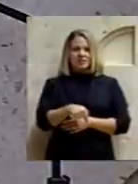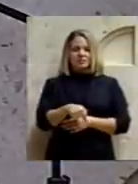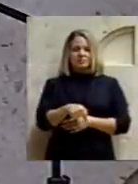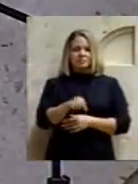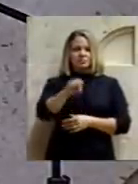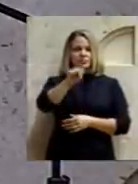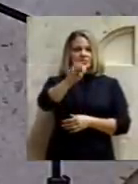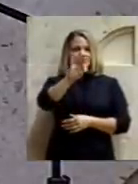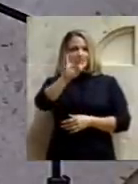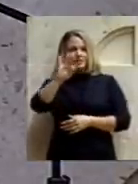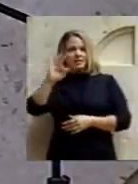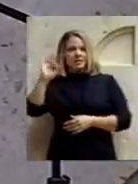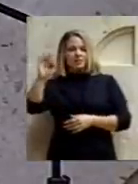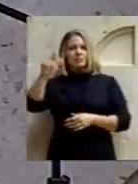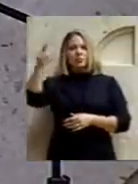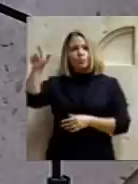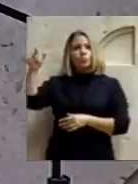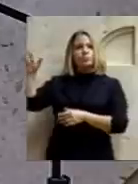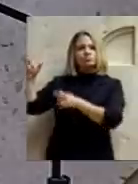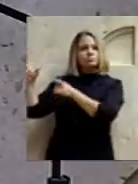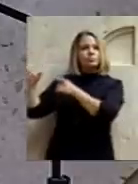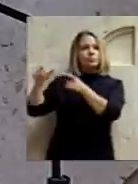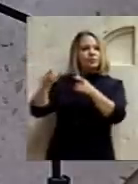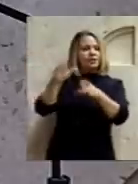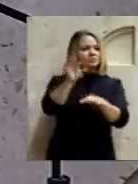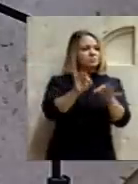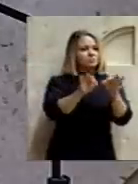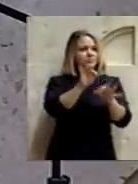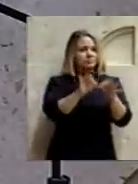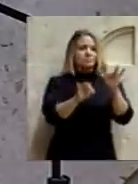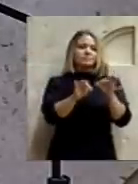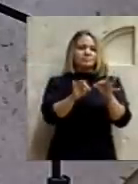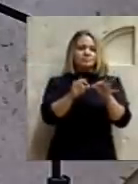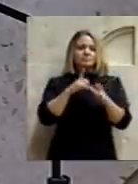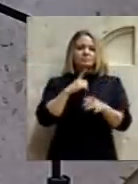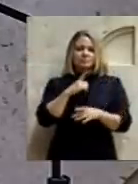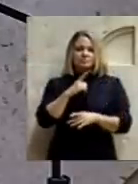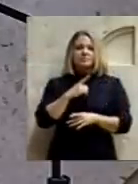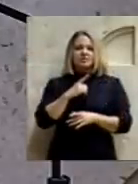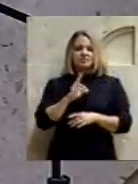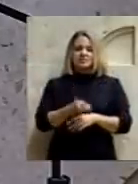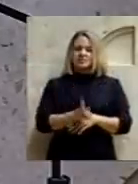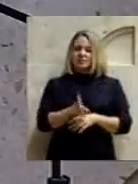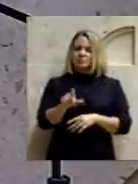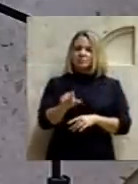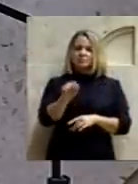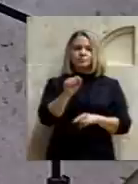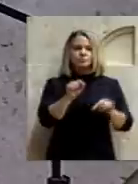nos demais tribunais do país, são discutidas